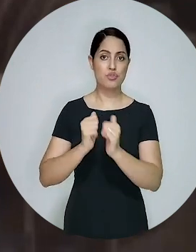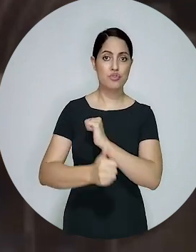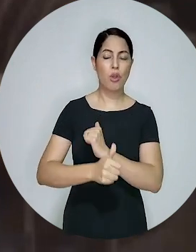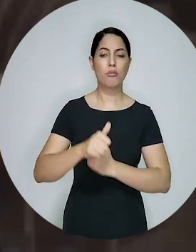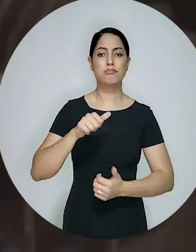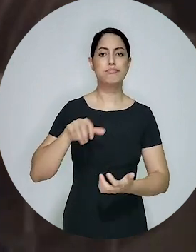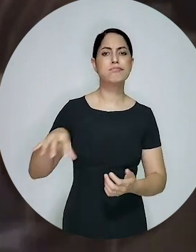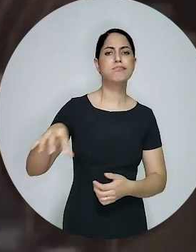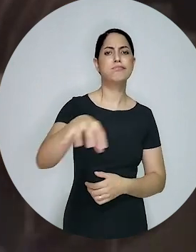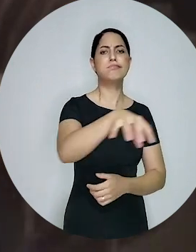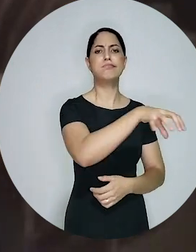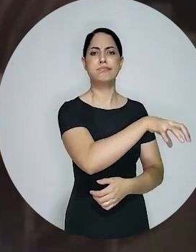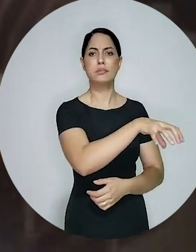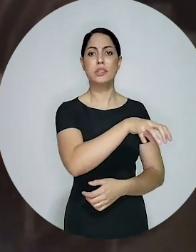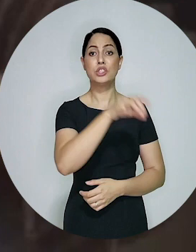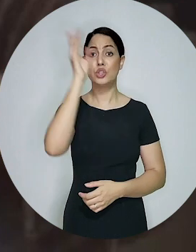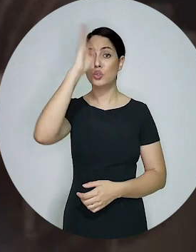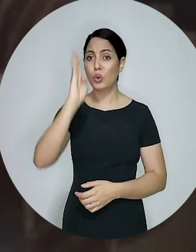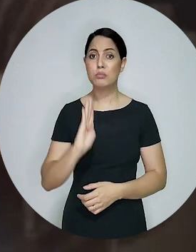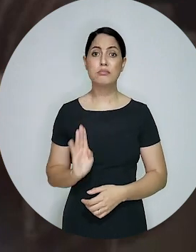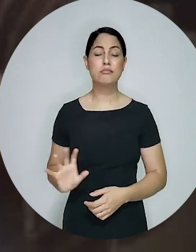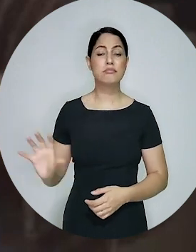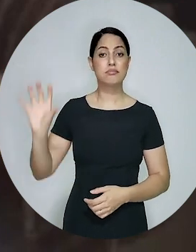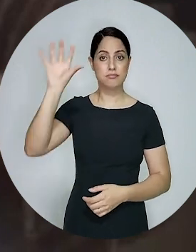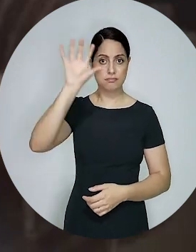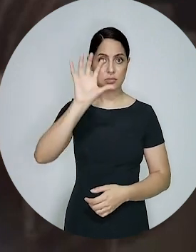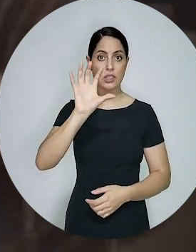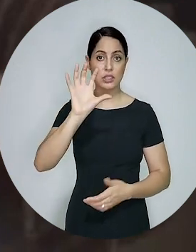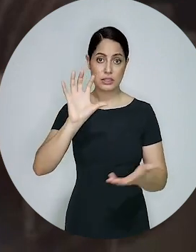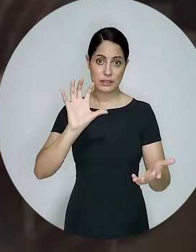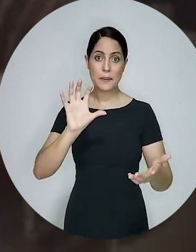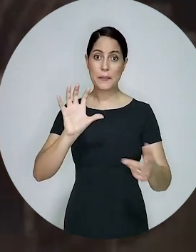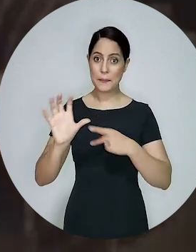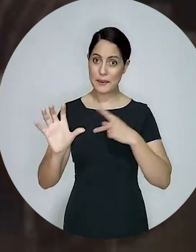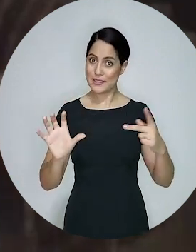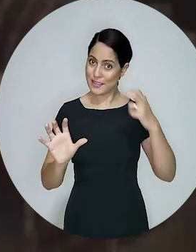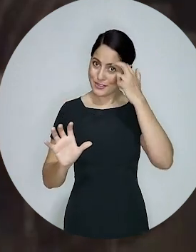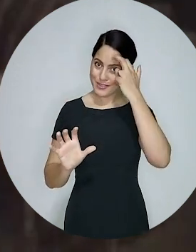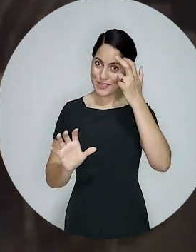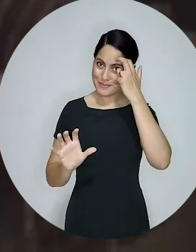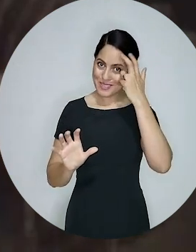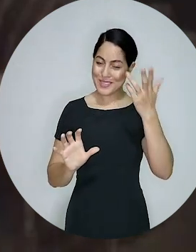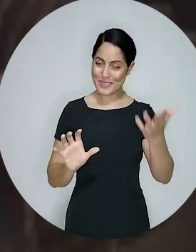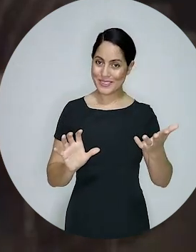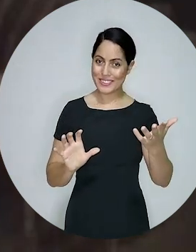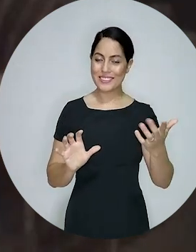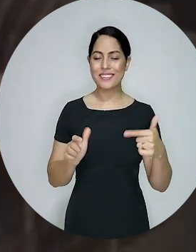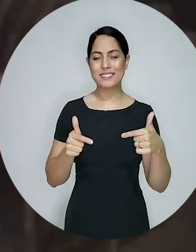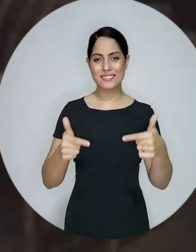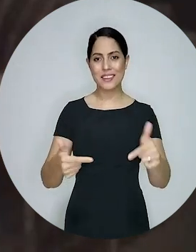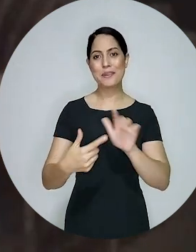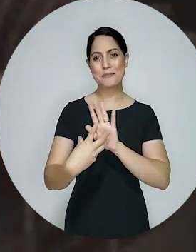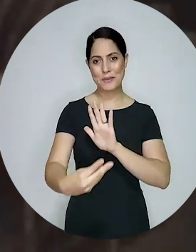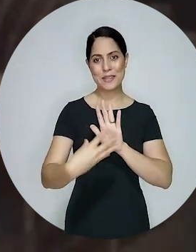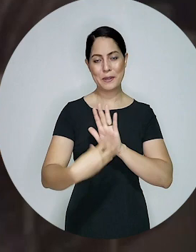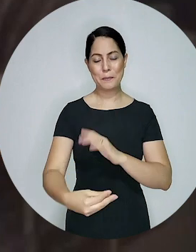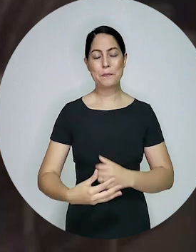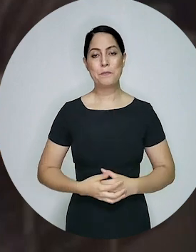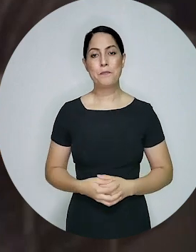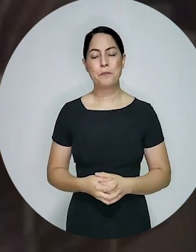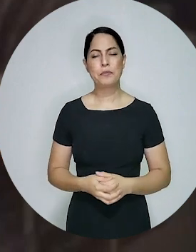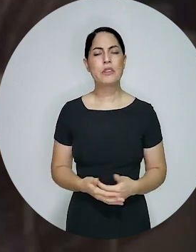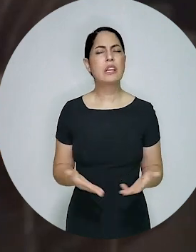jogos, enfim, todas as seccionais que vêm seguindo esse exemplo aí que o nosso presidente Felipe Santa